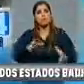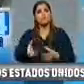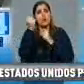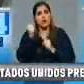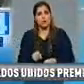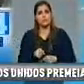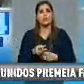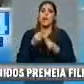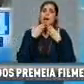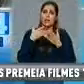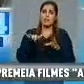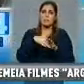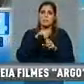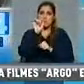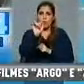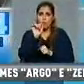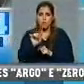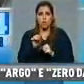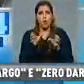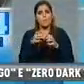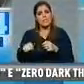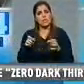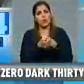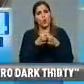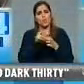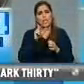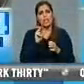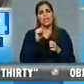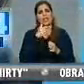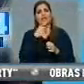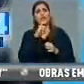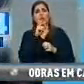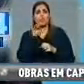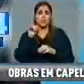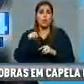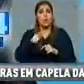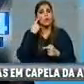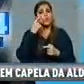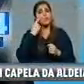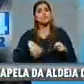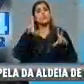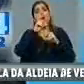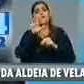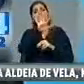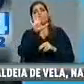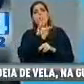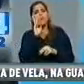Redas, agradeço a sua presença, Presidente do Conselho de Reitores, num dia em que conhecemos um novo estudo para olhar a Universidade de uma outra